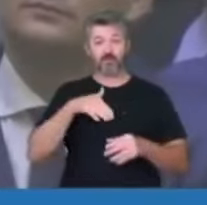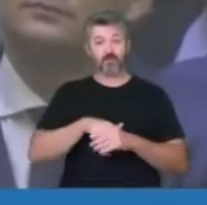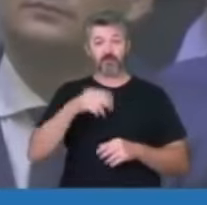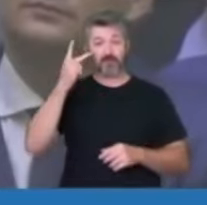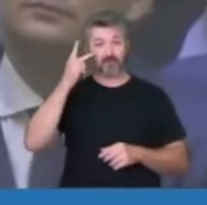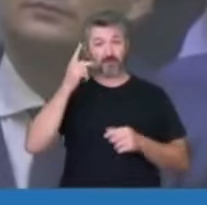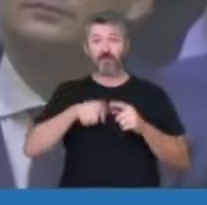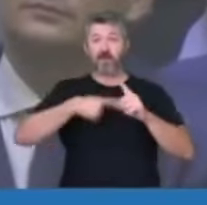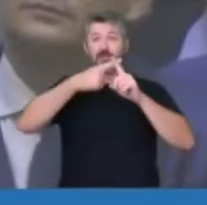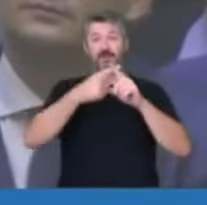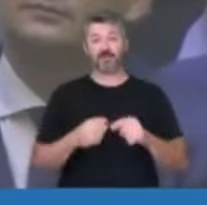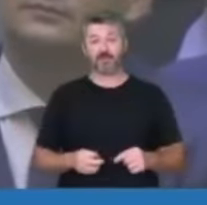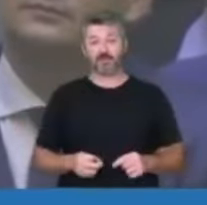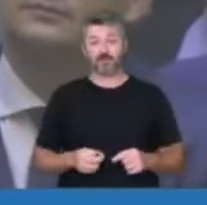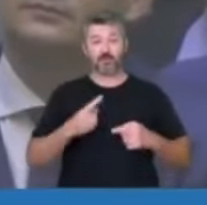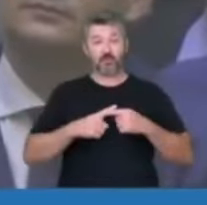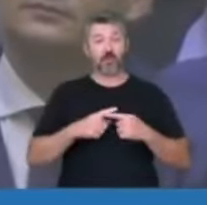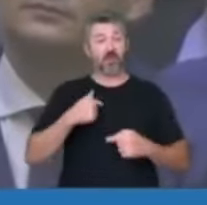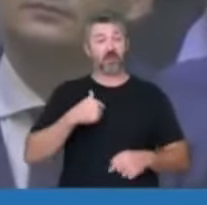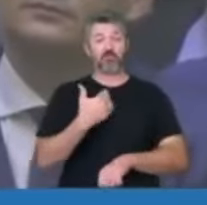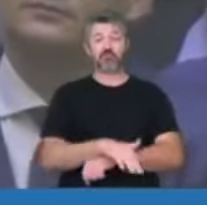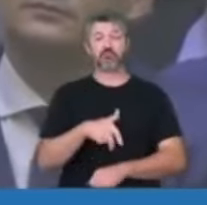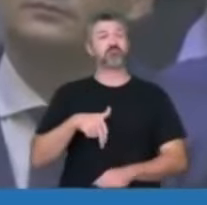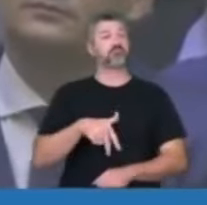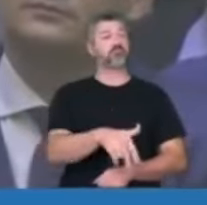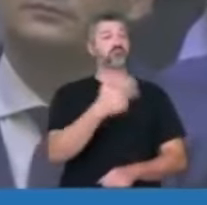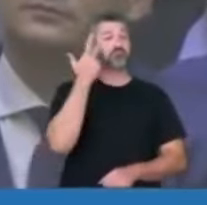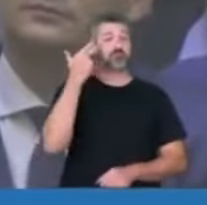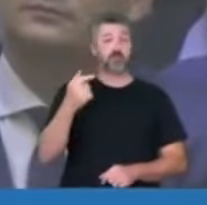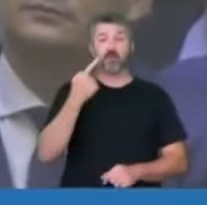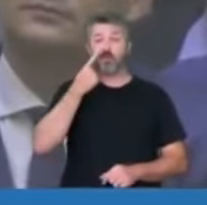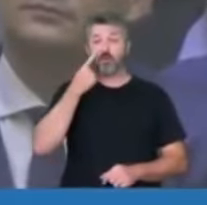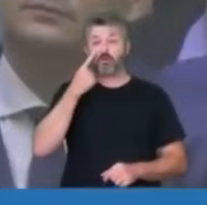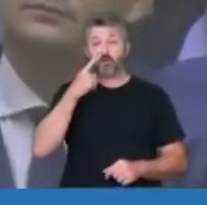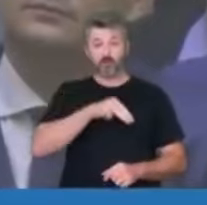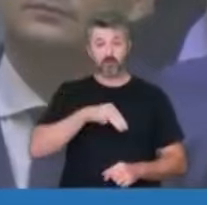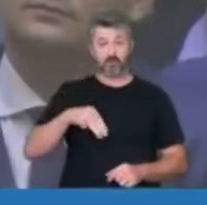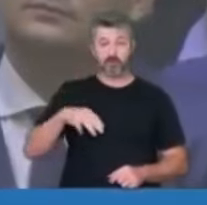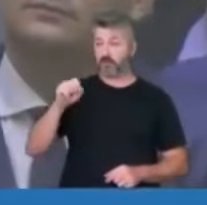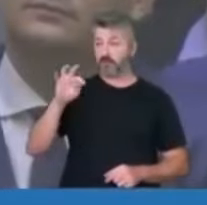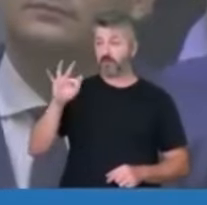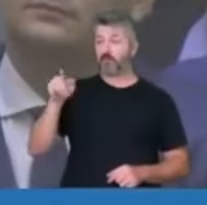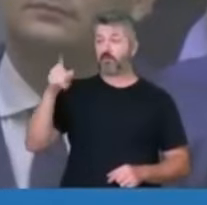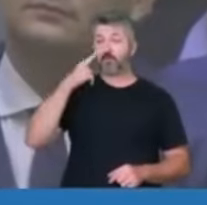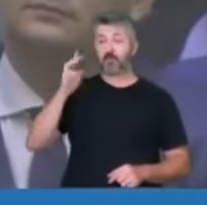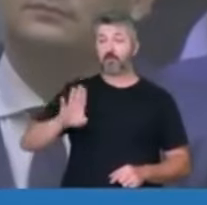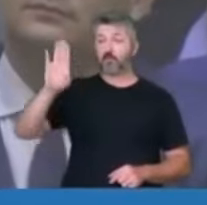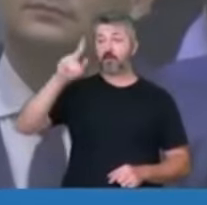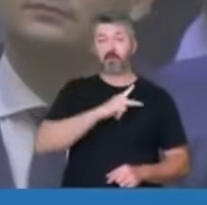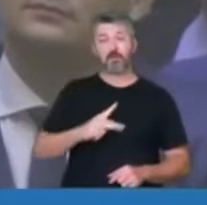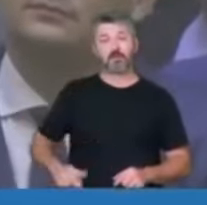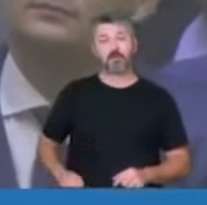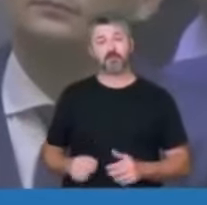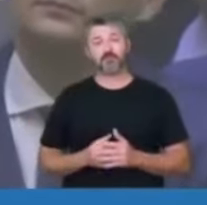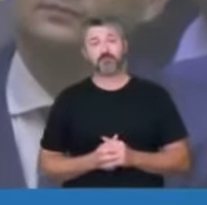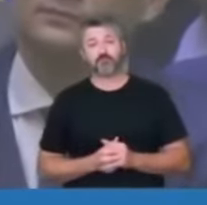aumentar, porque eu ando pelas ruas. Eu queria ver um ministro do STF candidato à presidência da República.